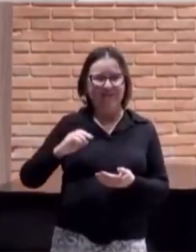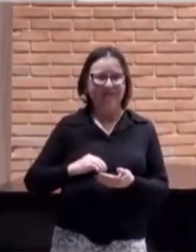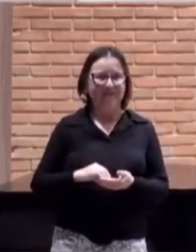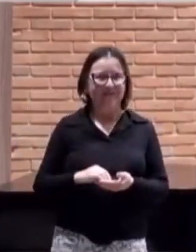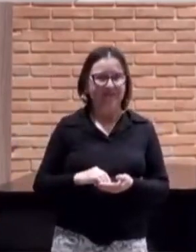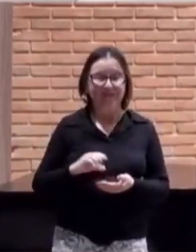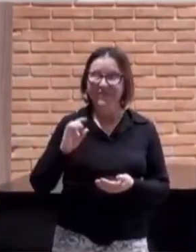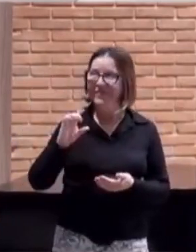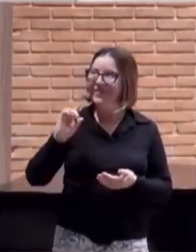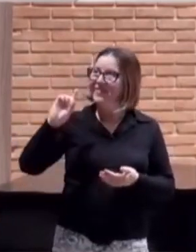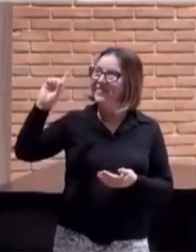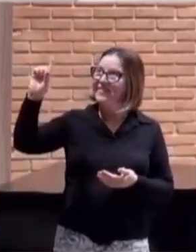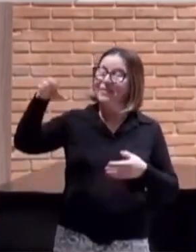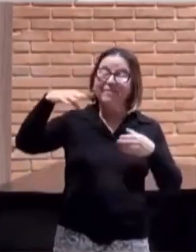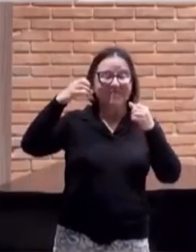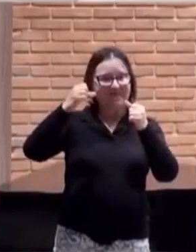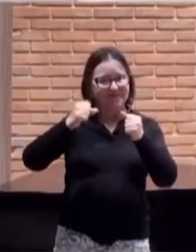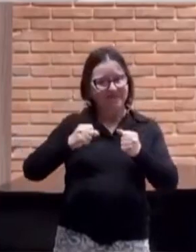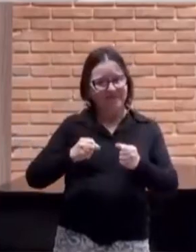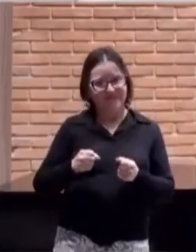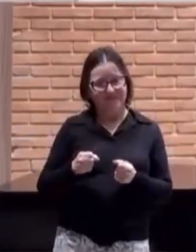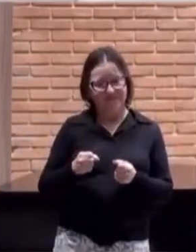Só tu podes